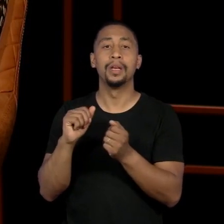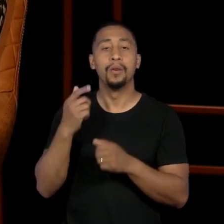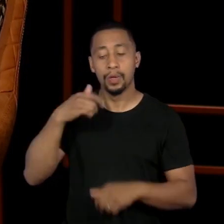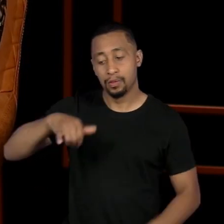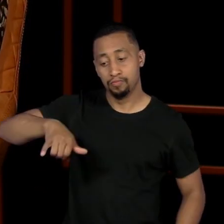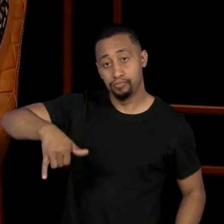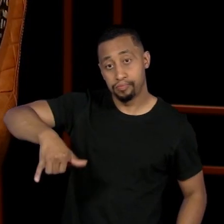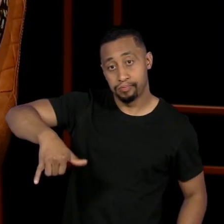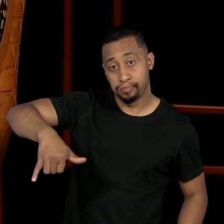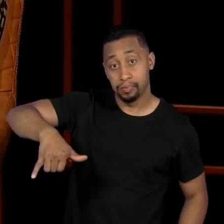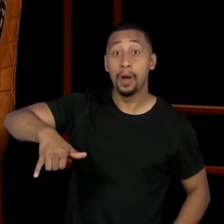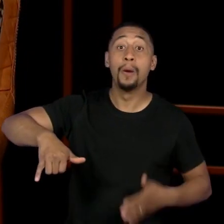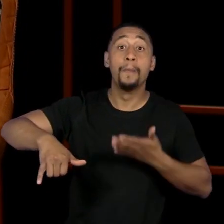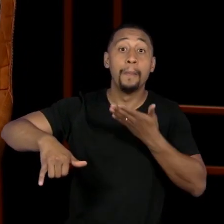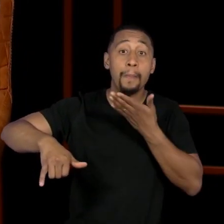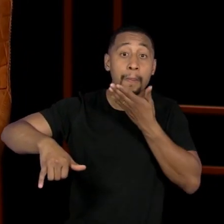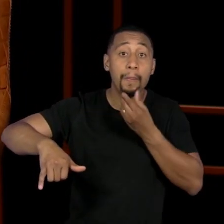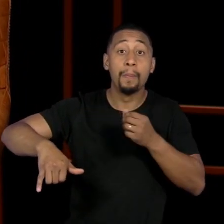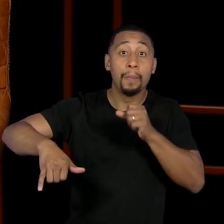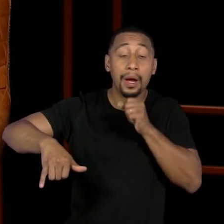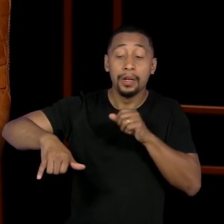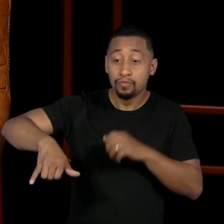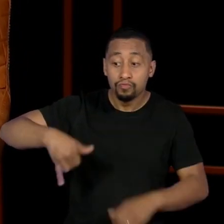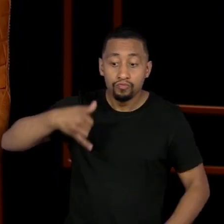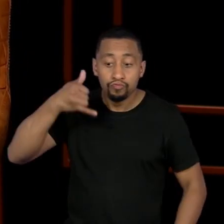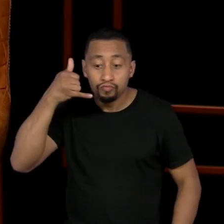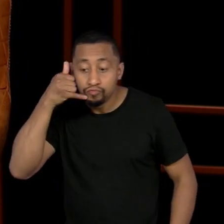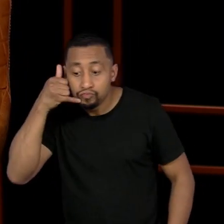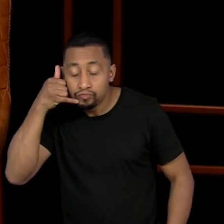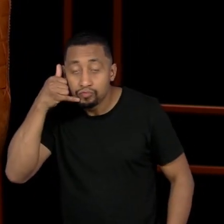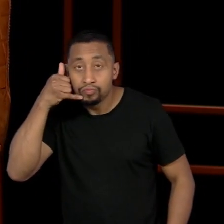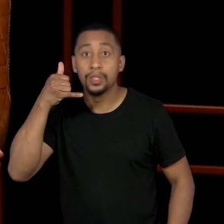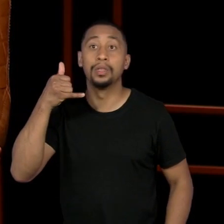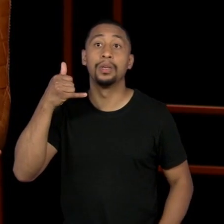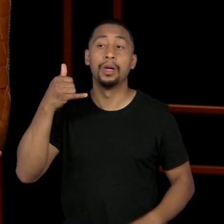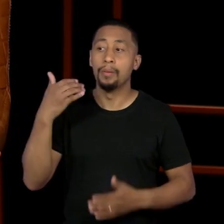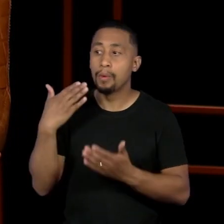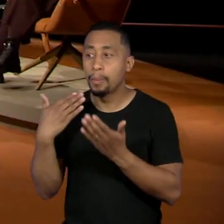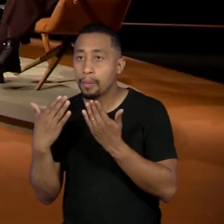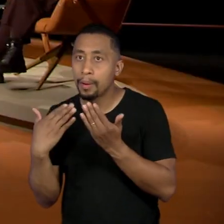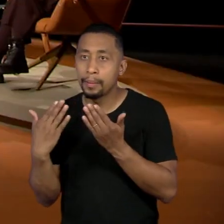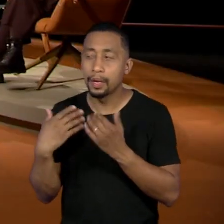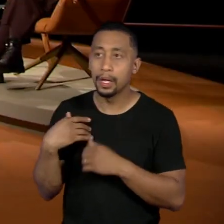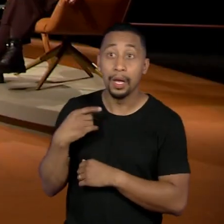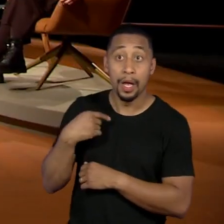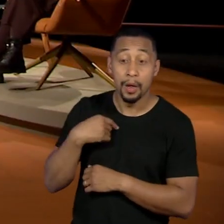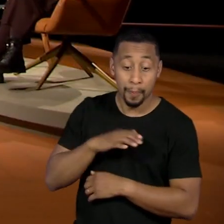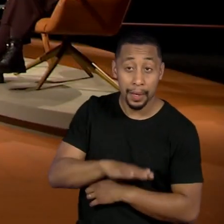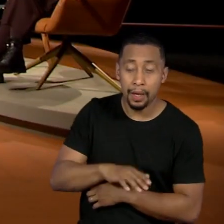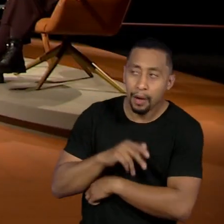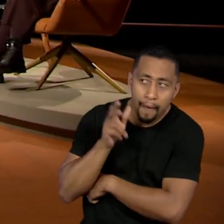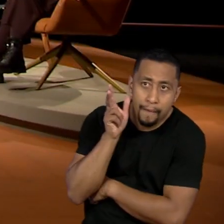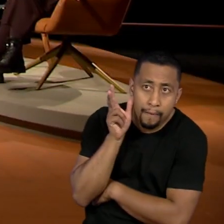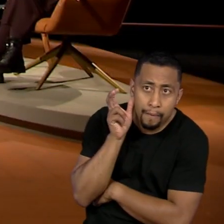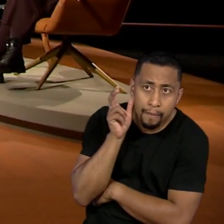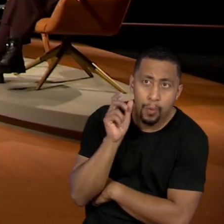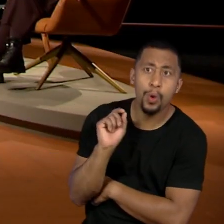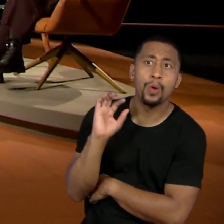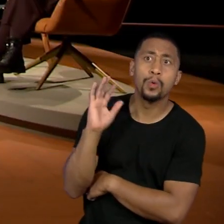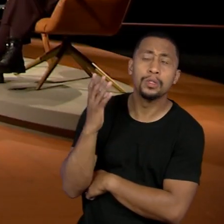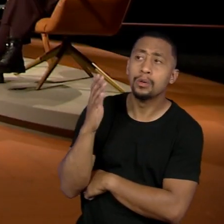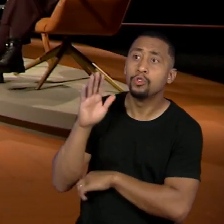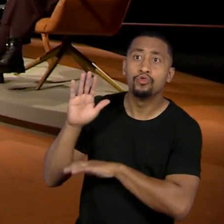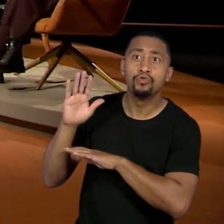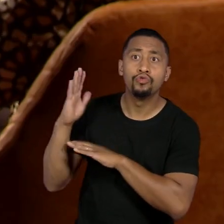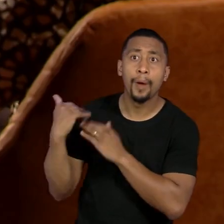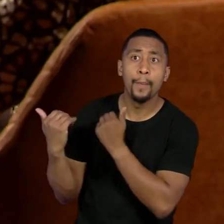A Revolução está em curso, vamos para a rua. E ele, tal foi a alegria, acordou a casa toda. Então fomos todos para a rua.